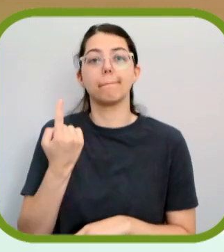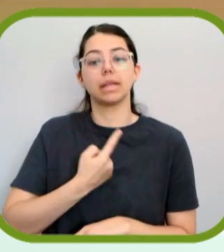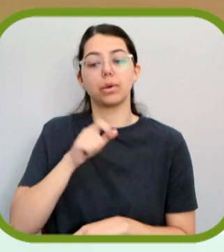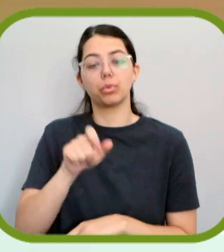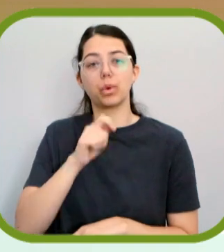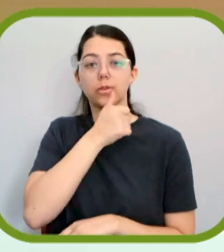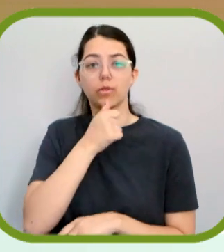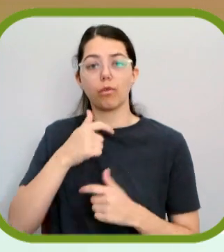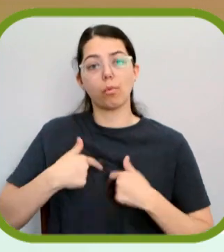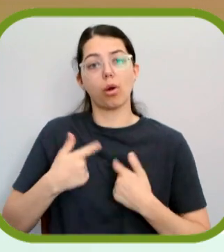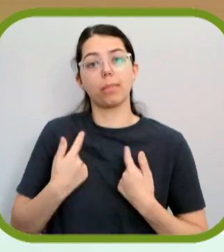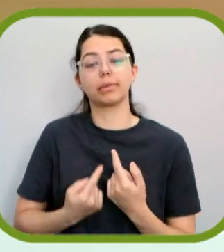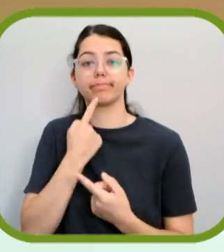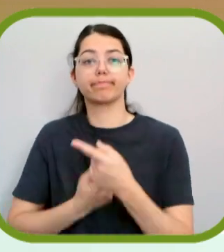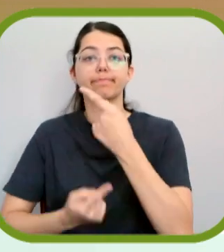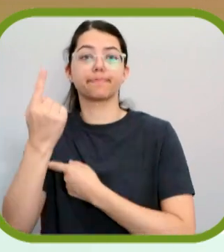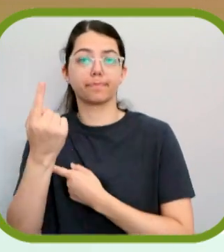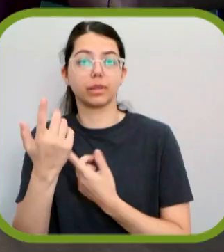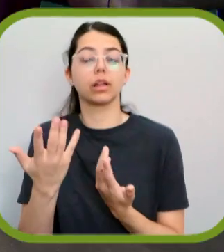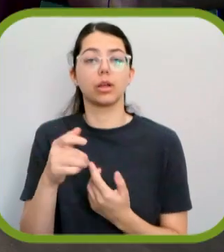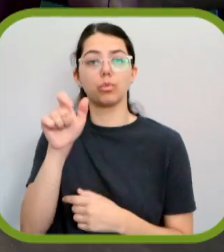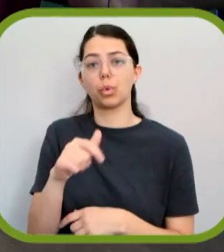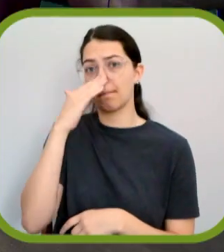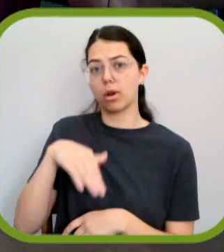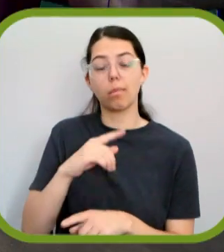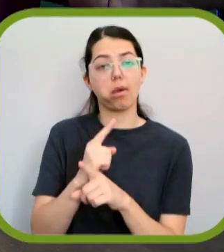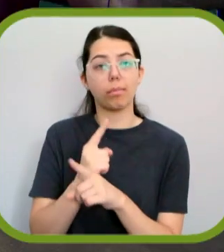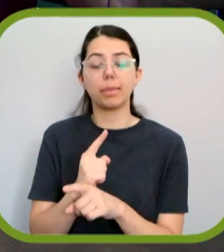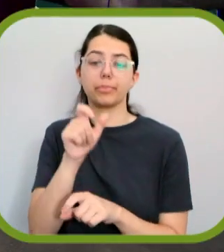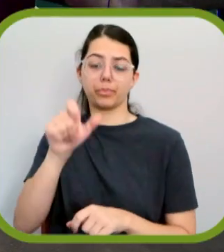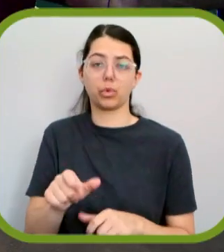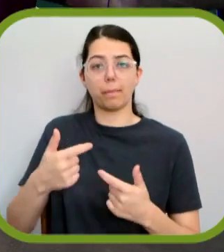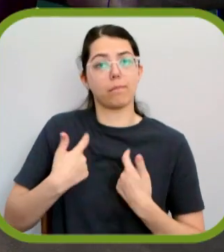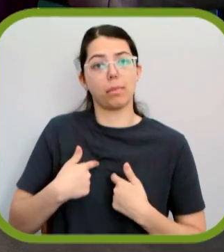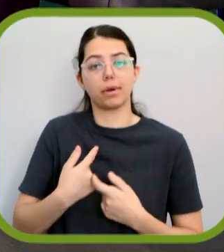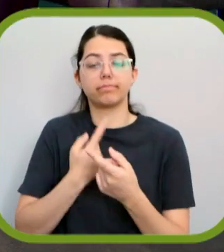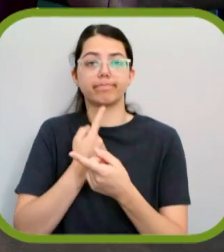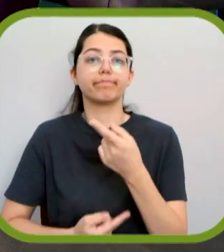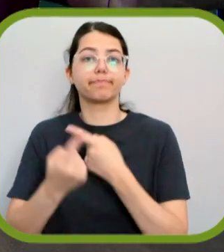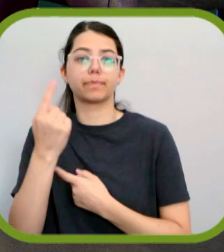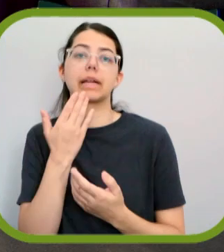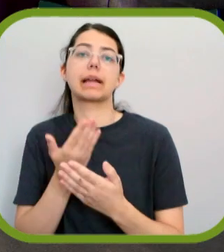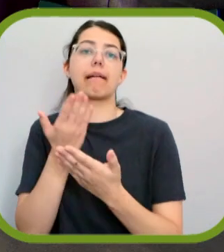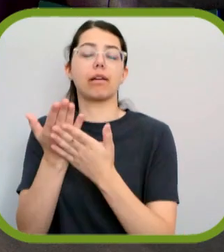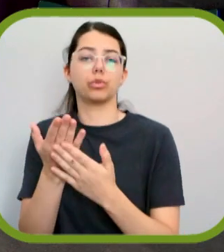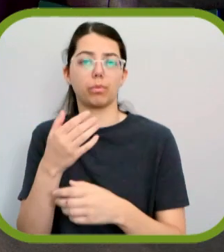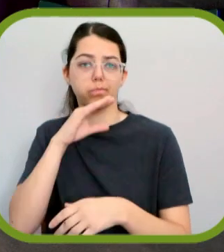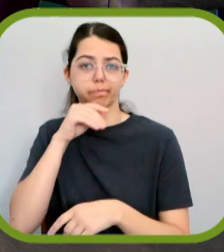que ser a própria vítima a ir apresentar a queixa para o fazer, não, mesmo contra um menor nesse caso. E